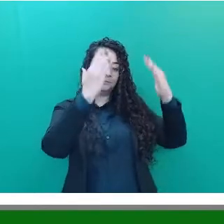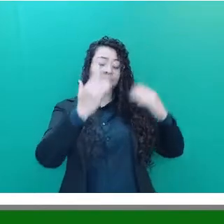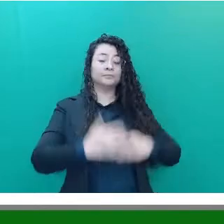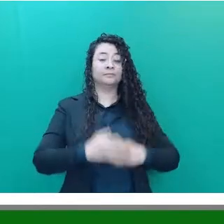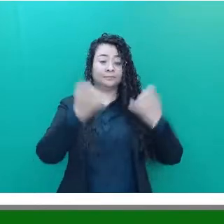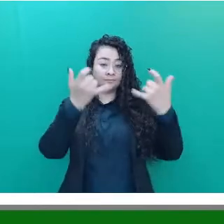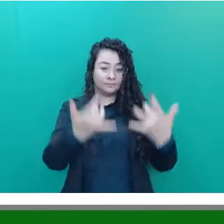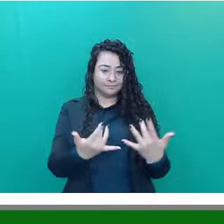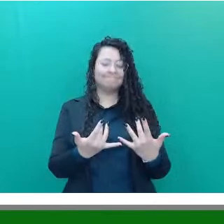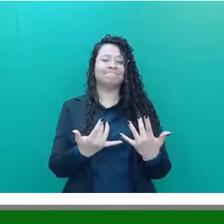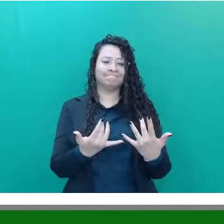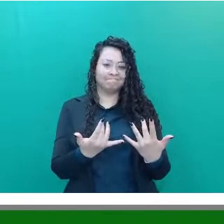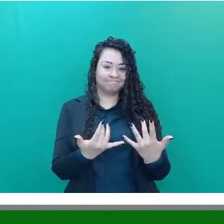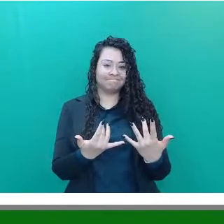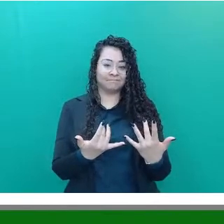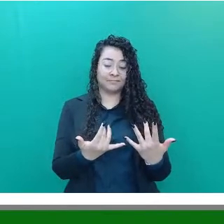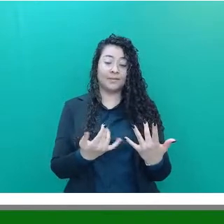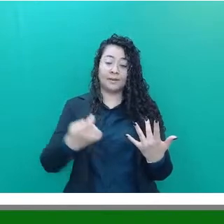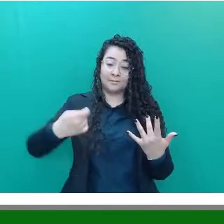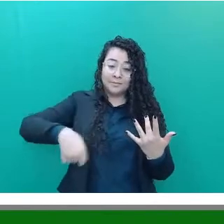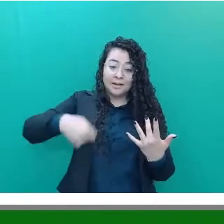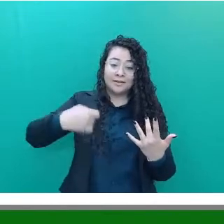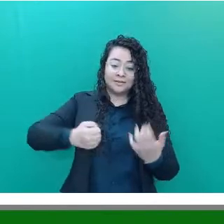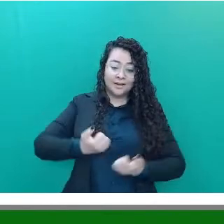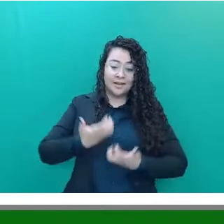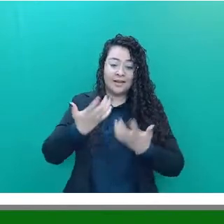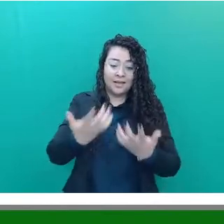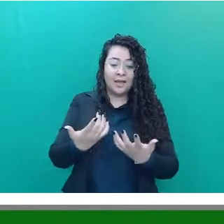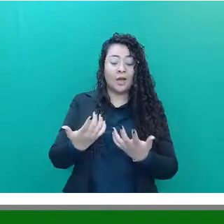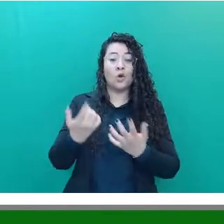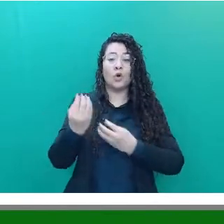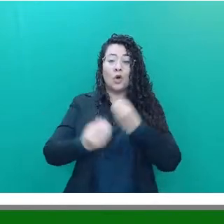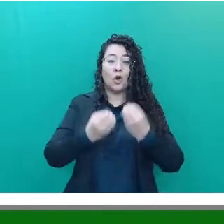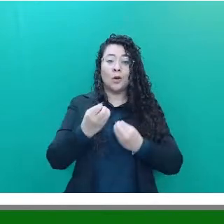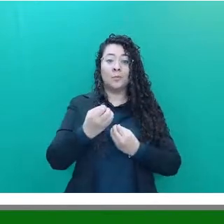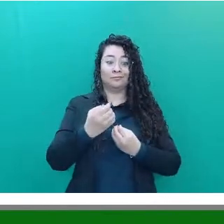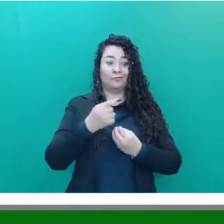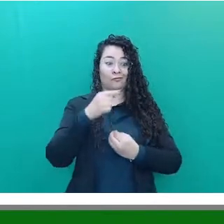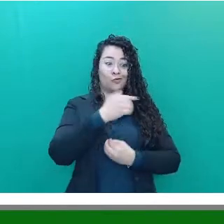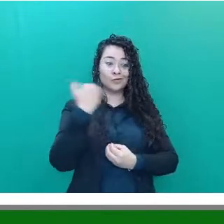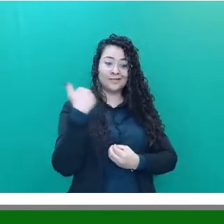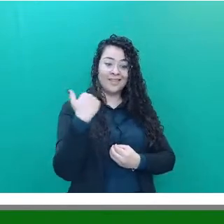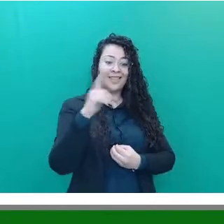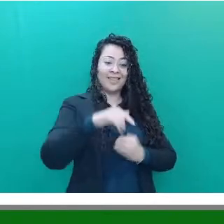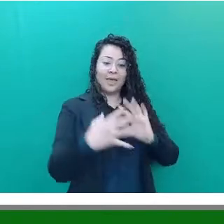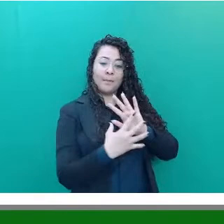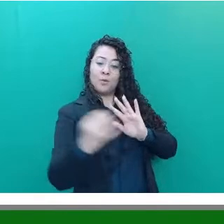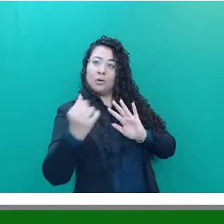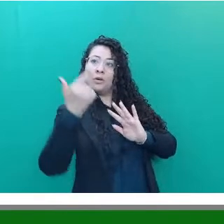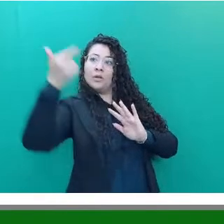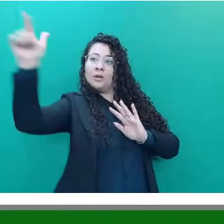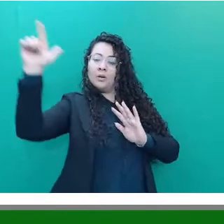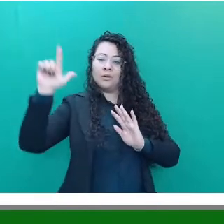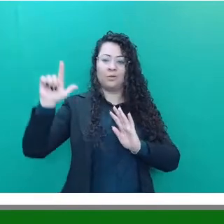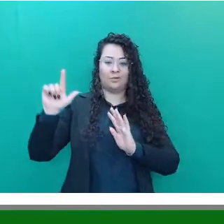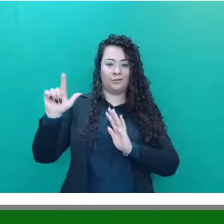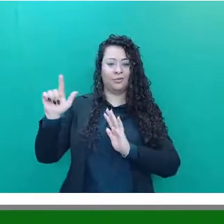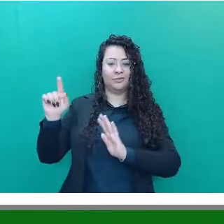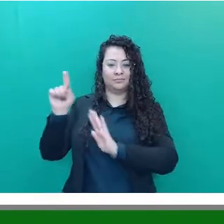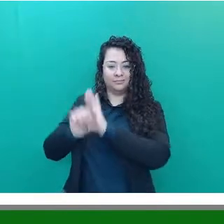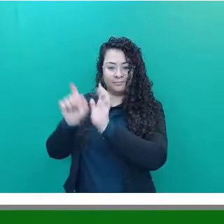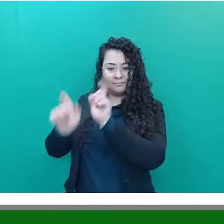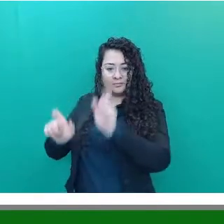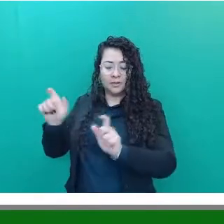ser dito como modelo para outros pesquisadores, outros mestrandos, outros doutorandos, porque, às vezes, a pessoa fica